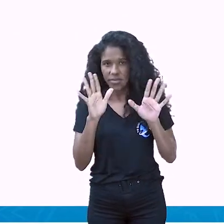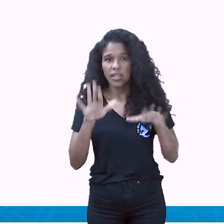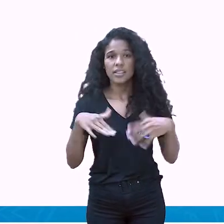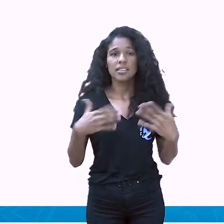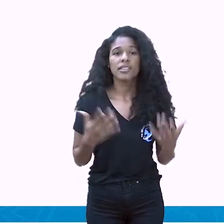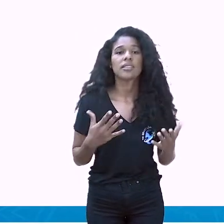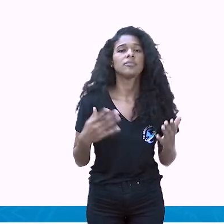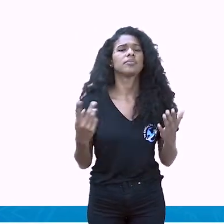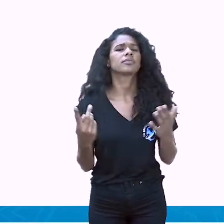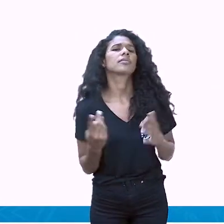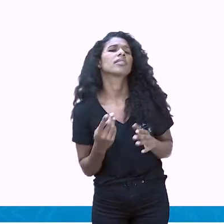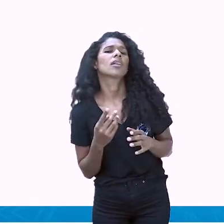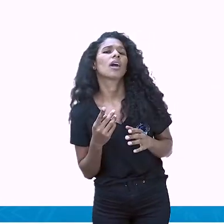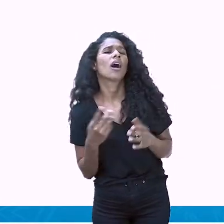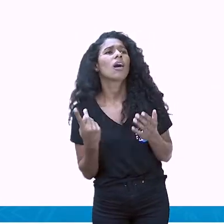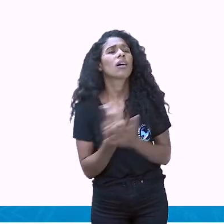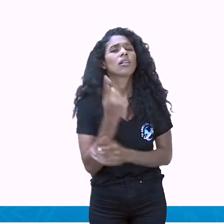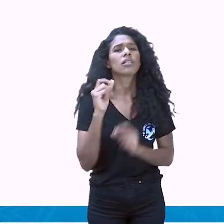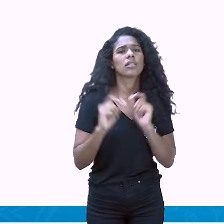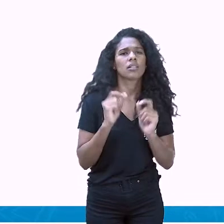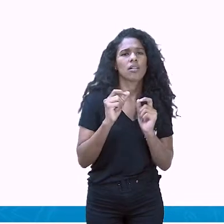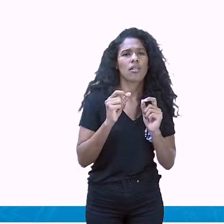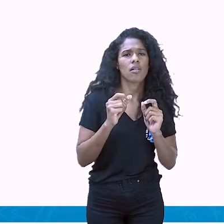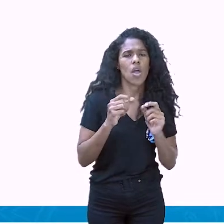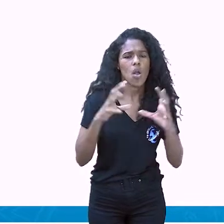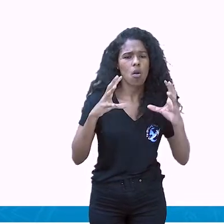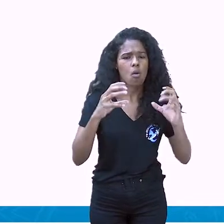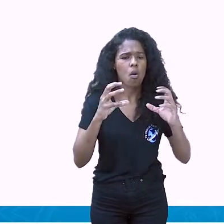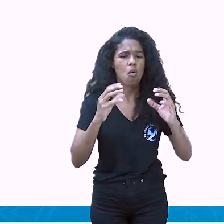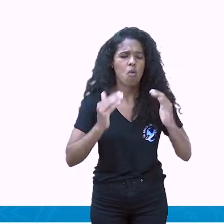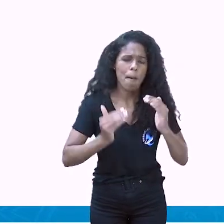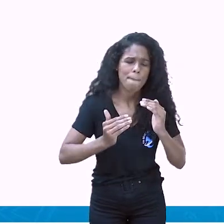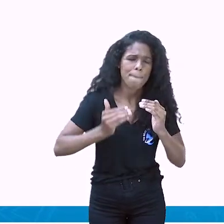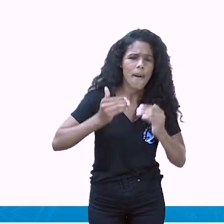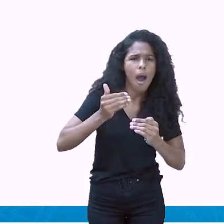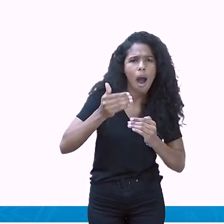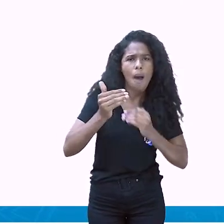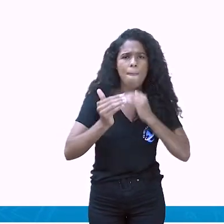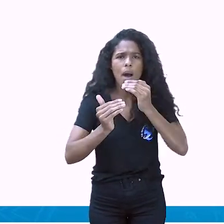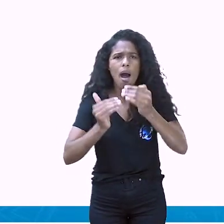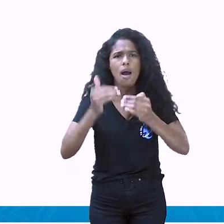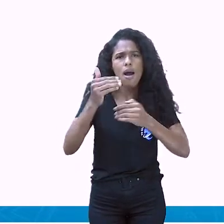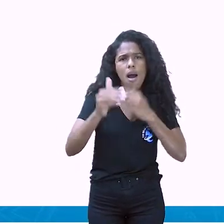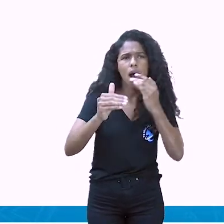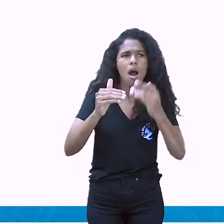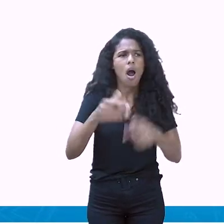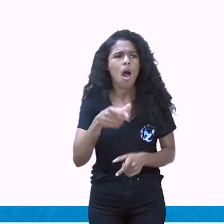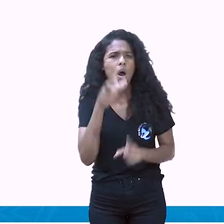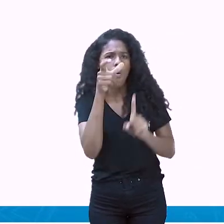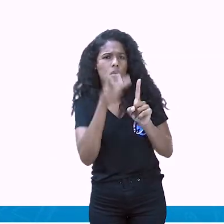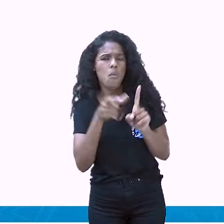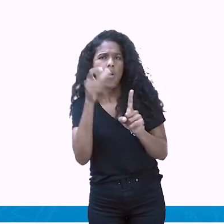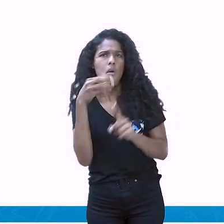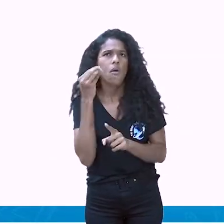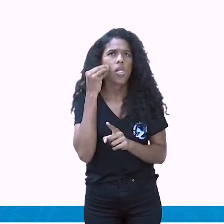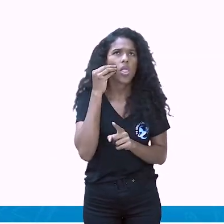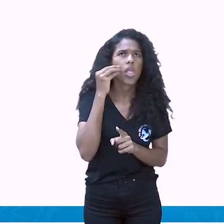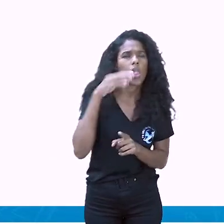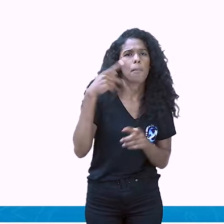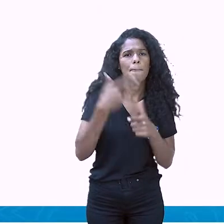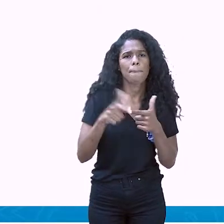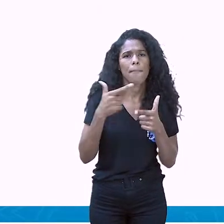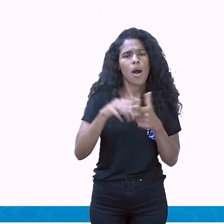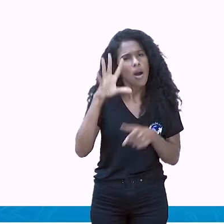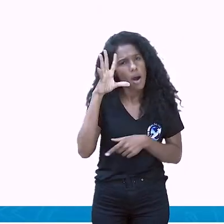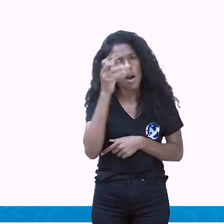provocar outras ações, que vão gerando outras ações por parte dos personagens, porque eles vão tentar solucionar esse problema. E aí vai